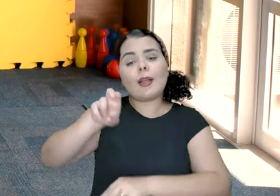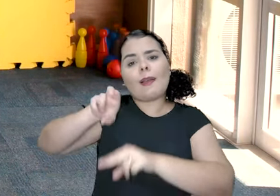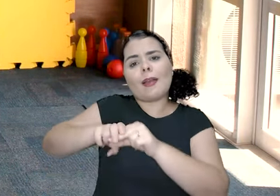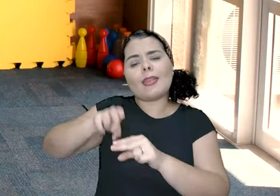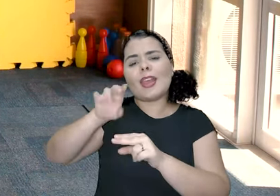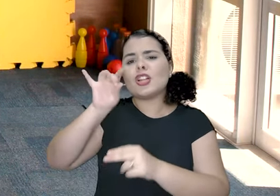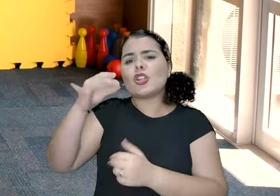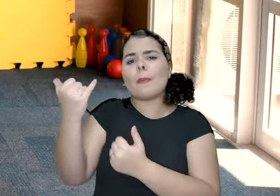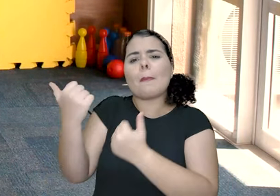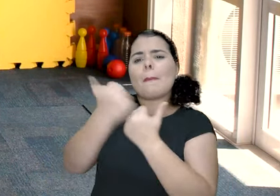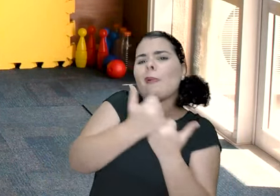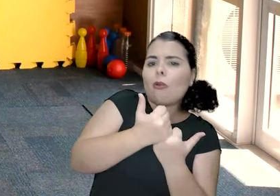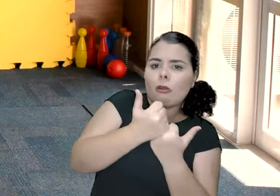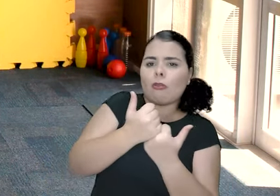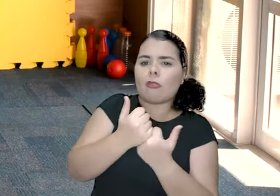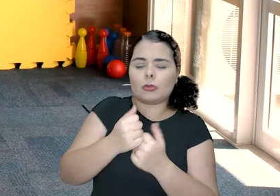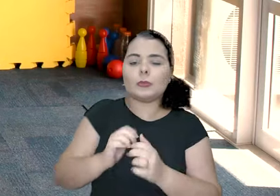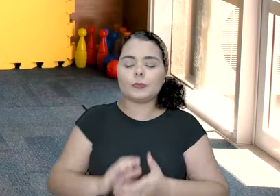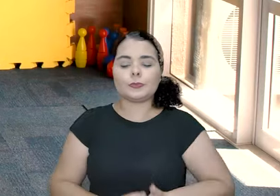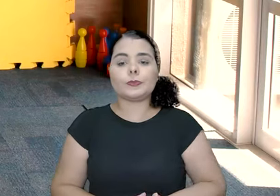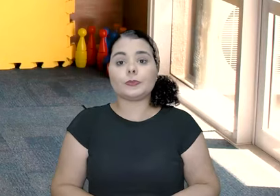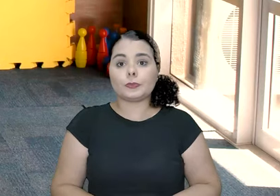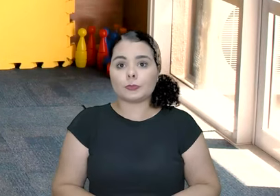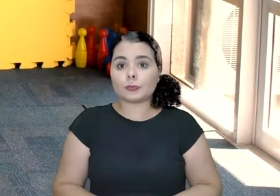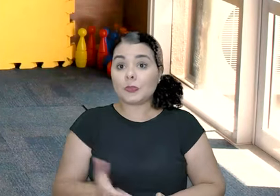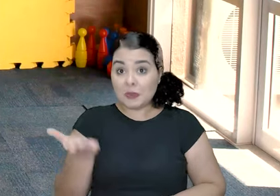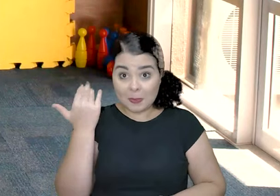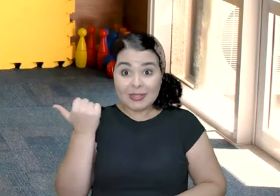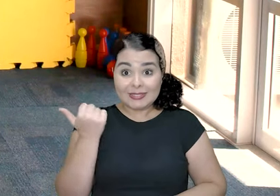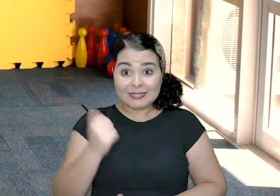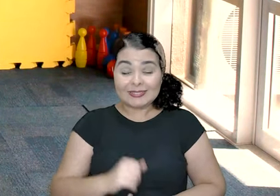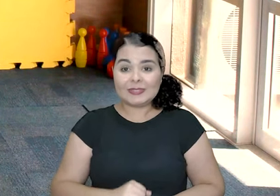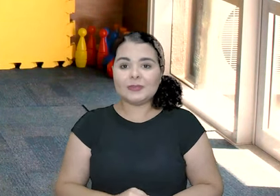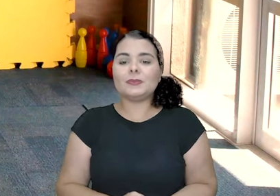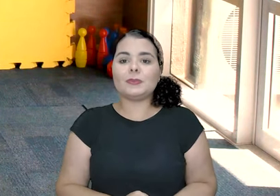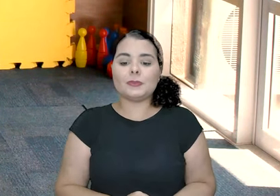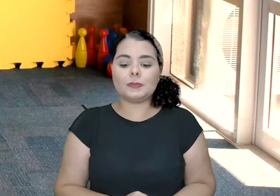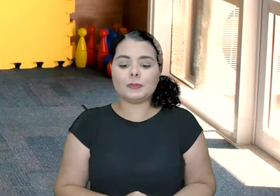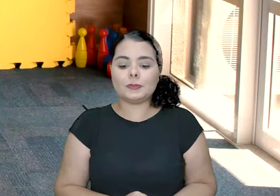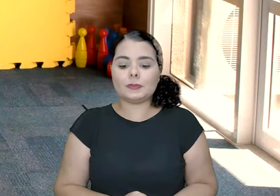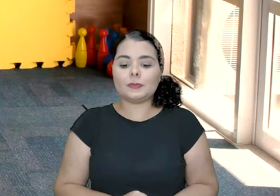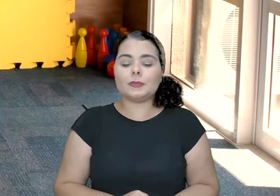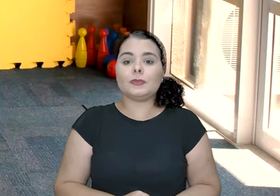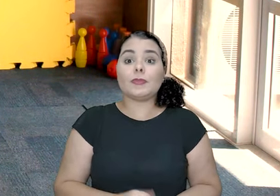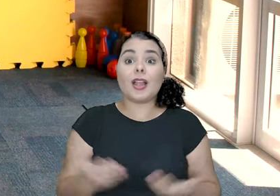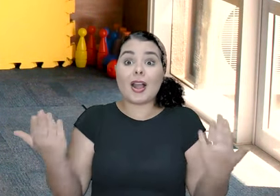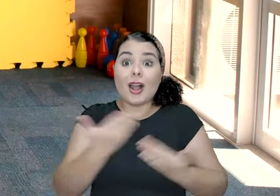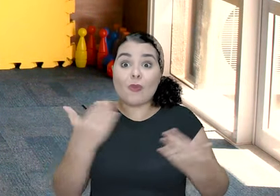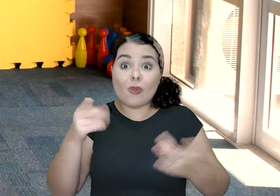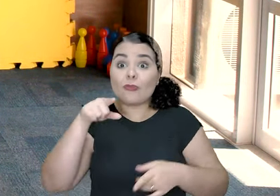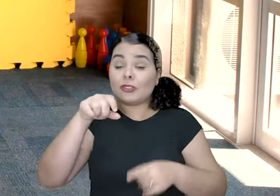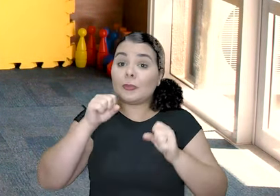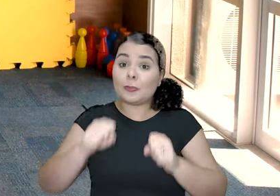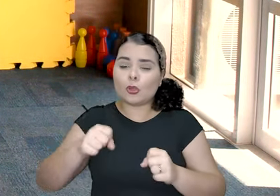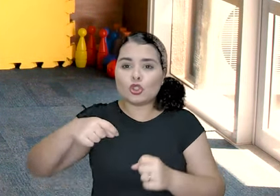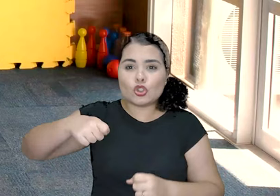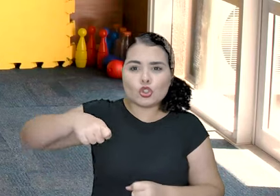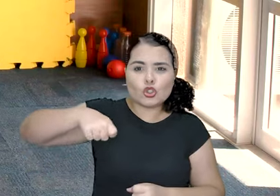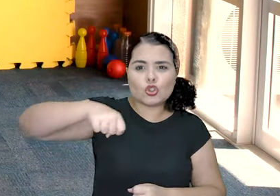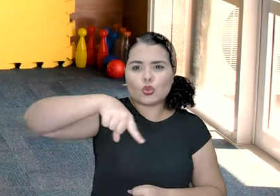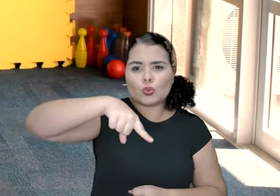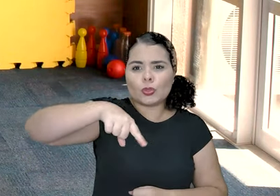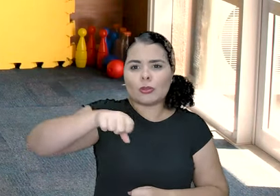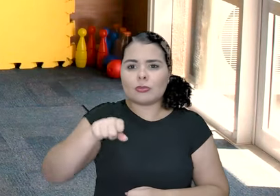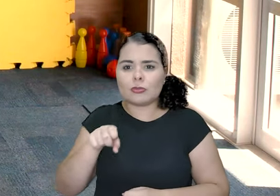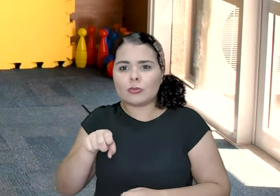apoio. Mas não vai precisar. Bora lá? Dá um chutezinho com esse